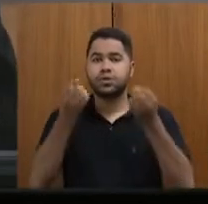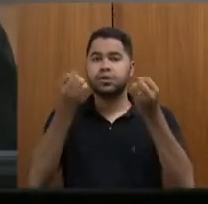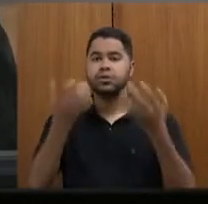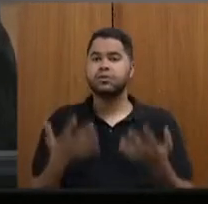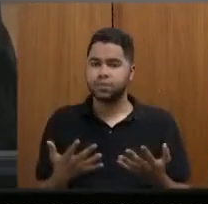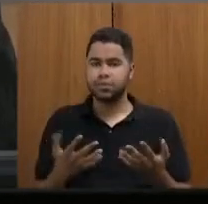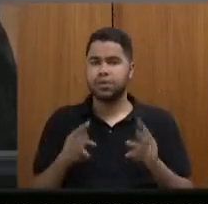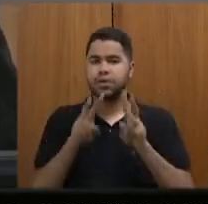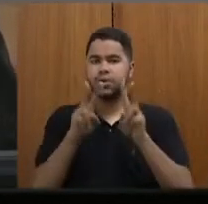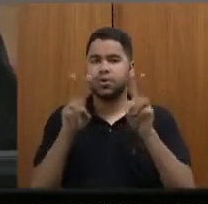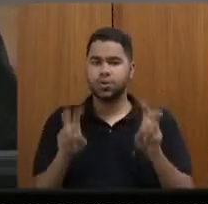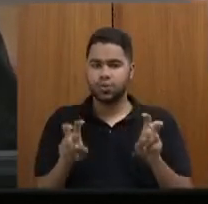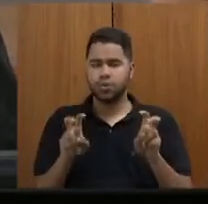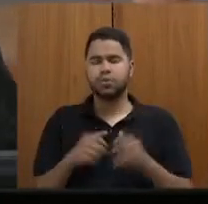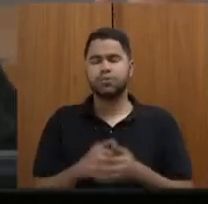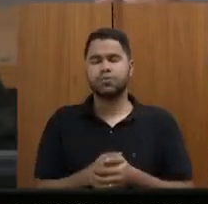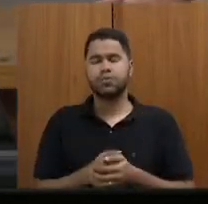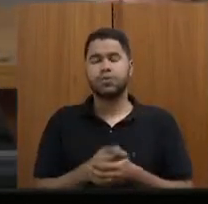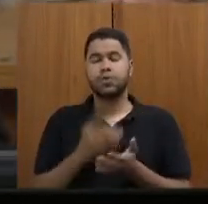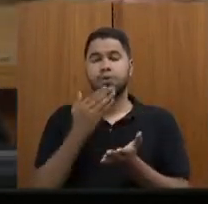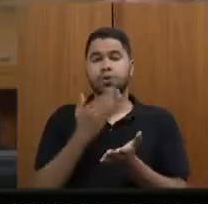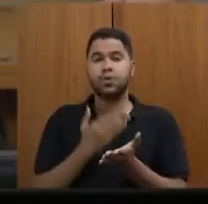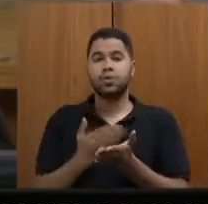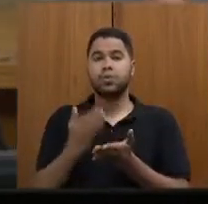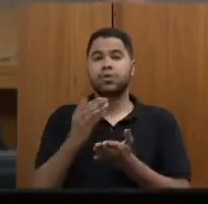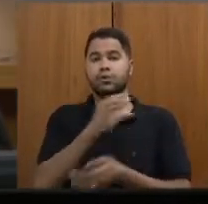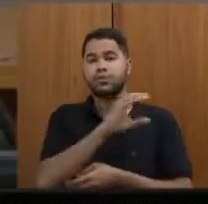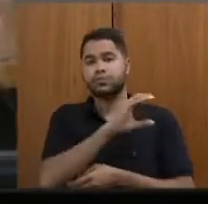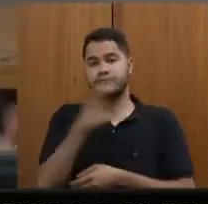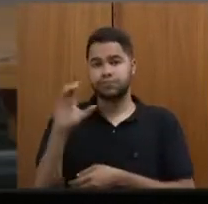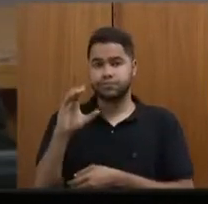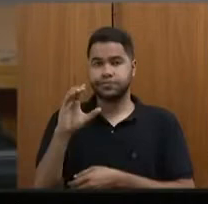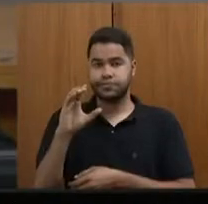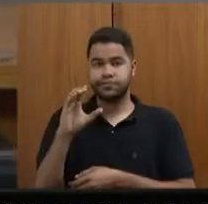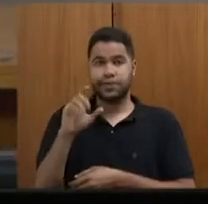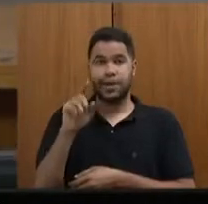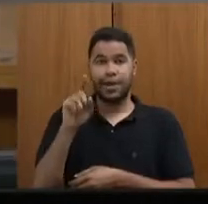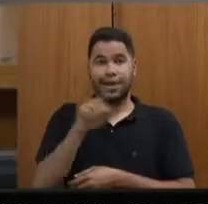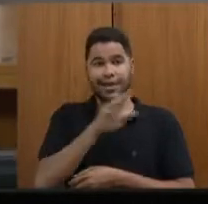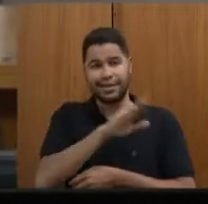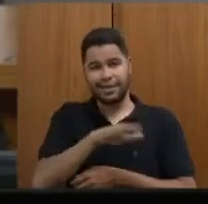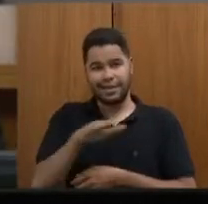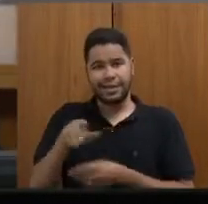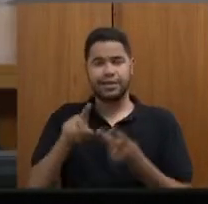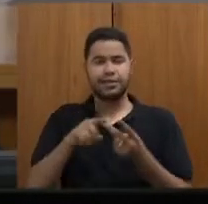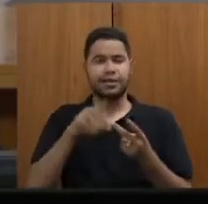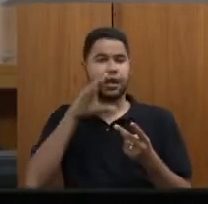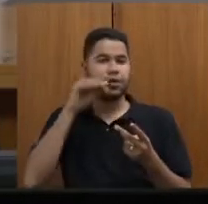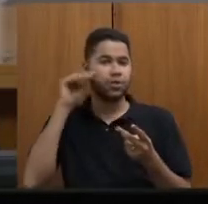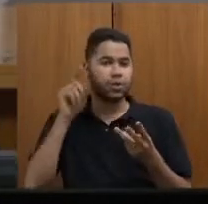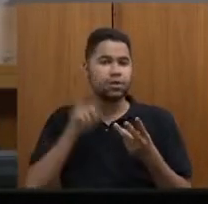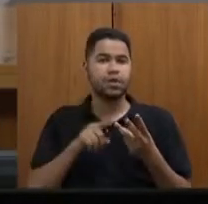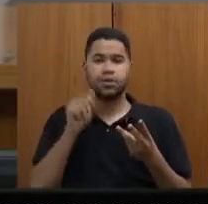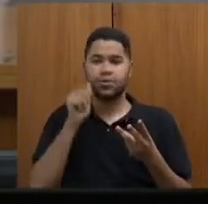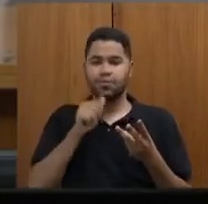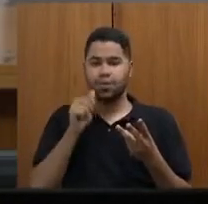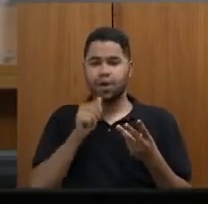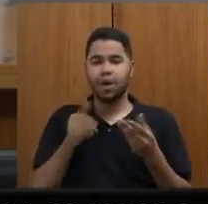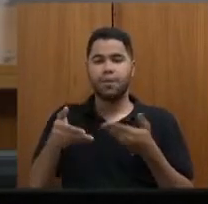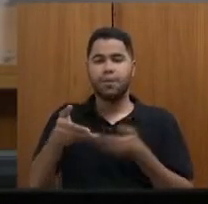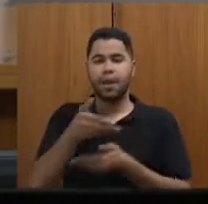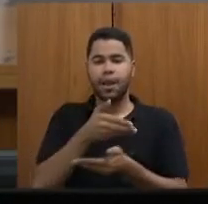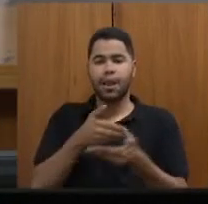sobre, começando sobre a coordenadoria nossa da criança e adolescente e da mulher, elas vêm conversando para